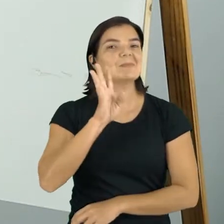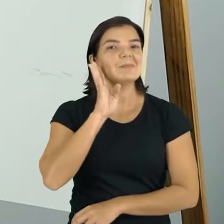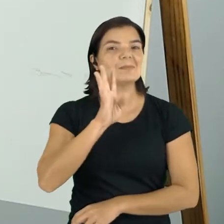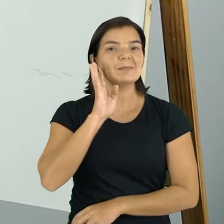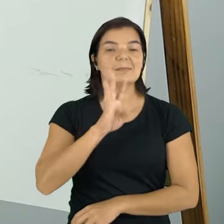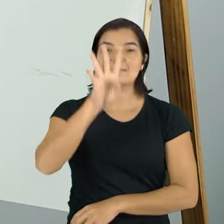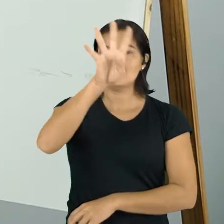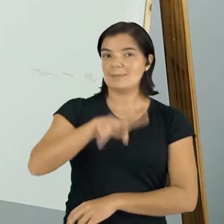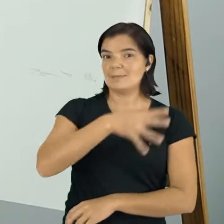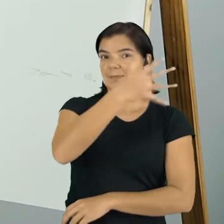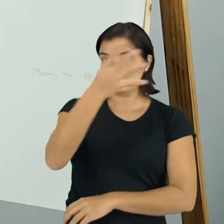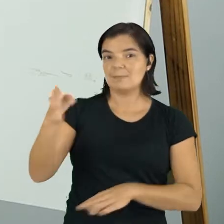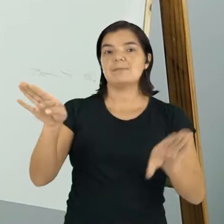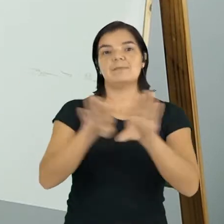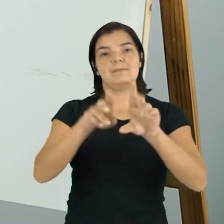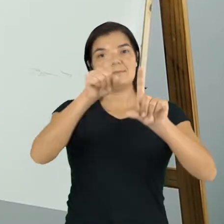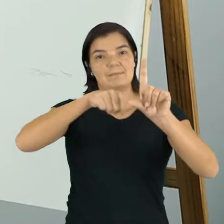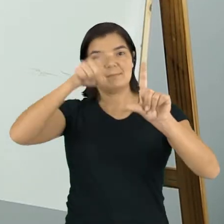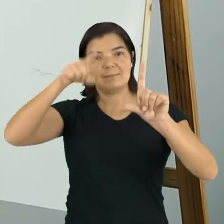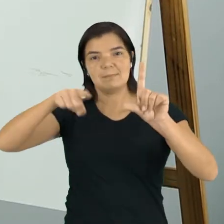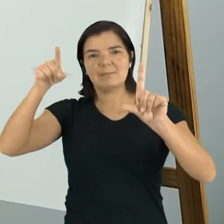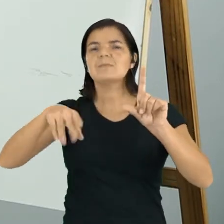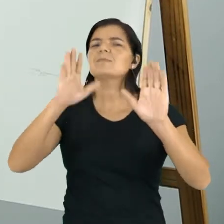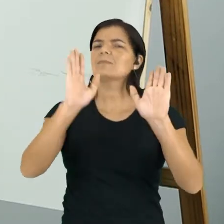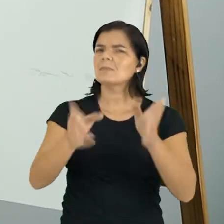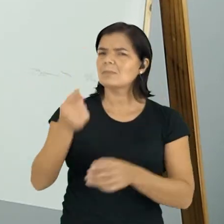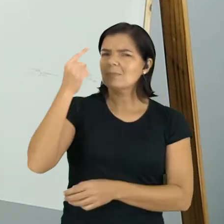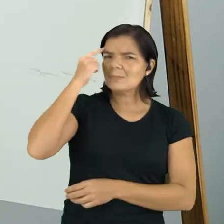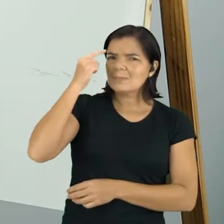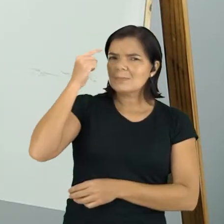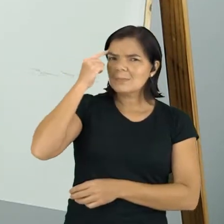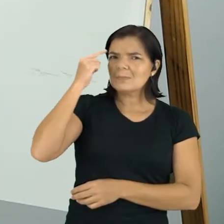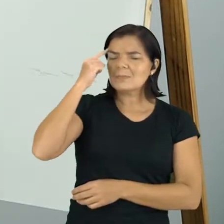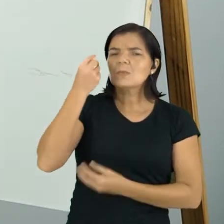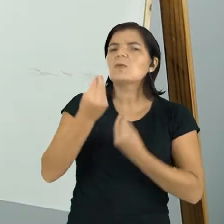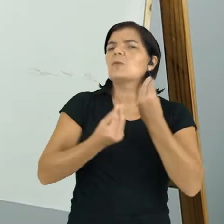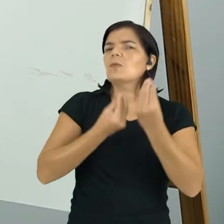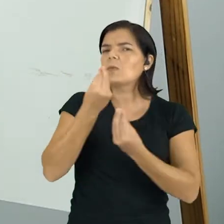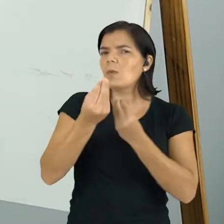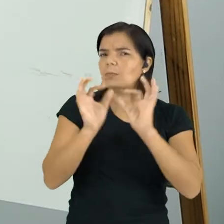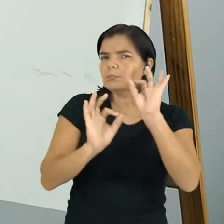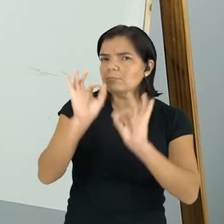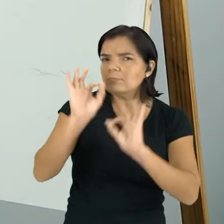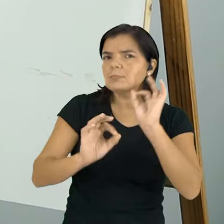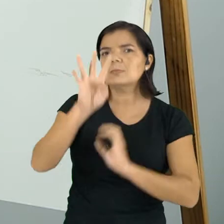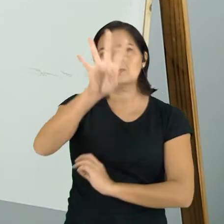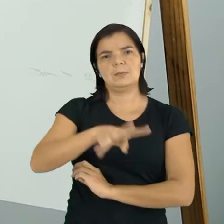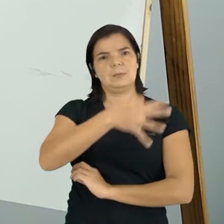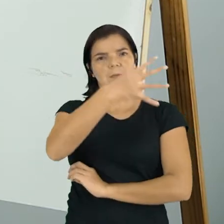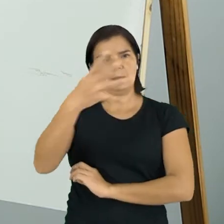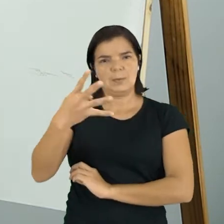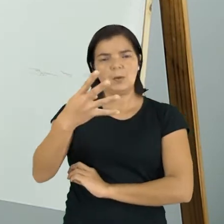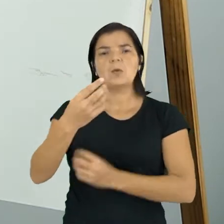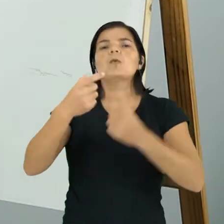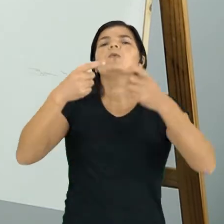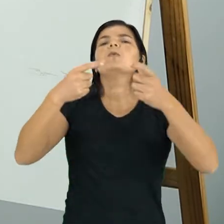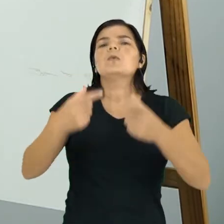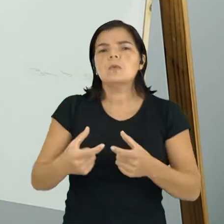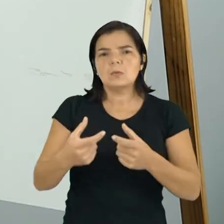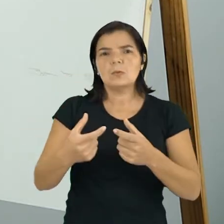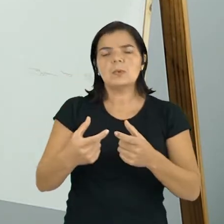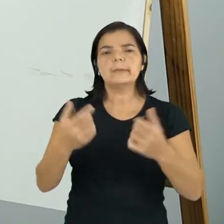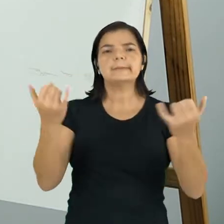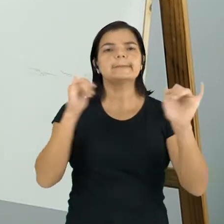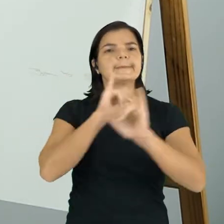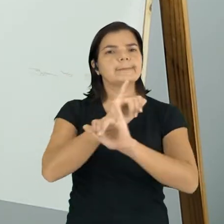sobre tabelas e gráfico. Você já parou para pensar como se constrói uma tabela? De onde vêm